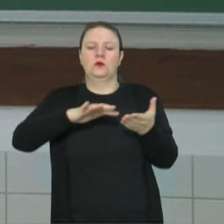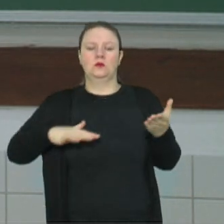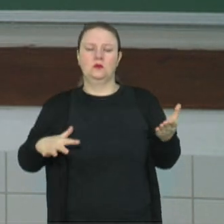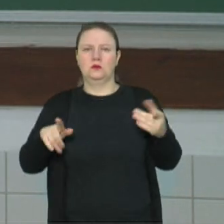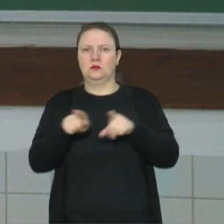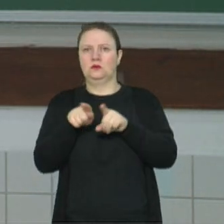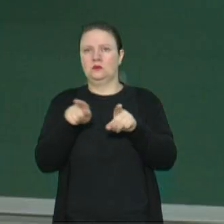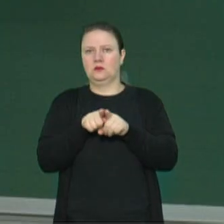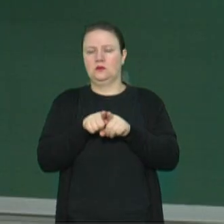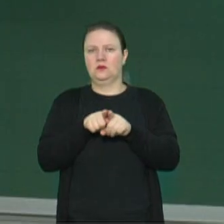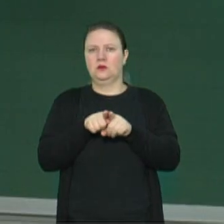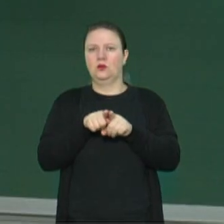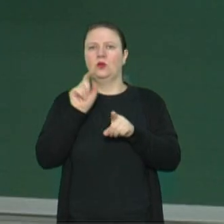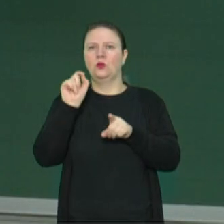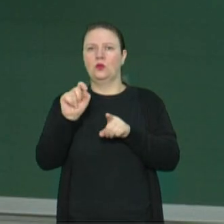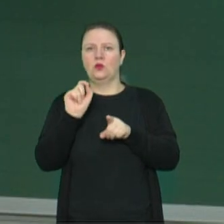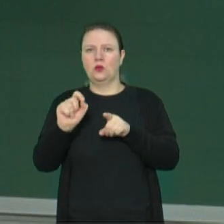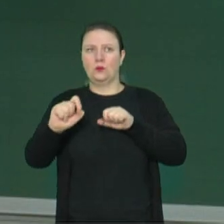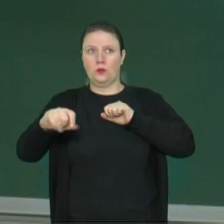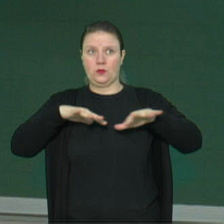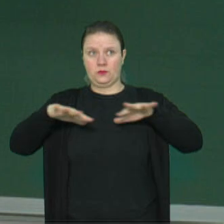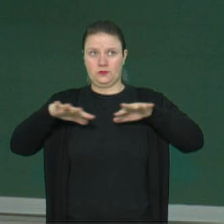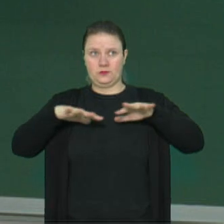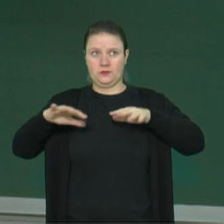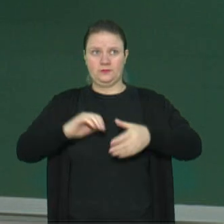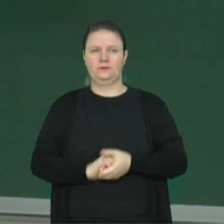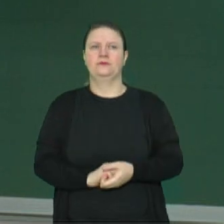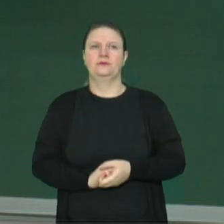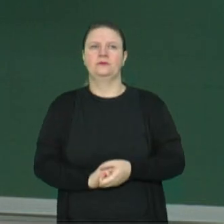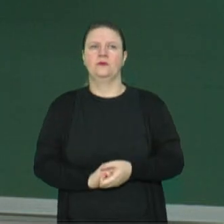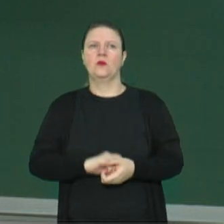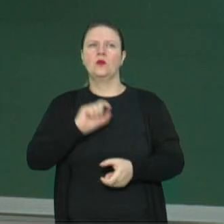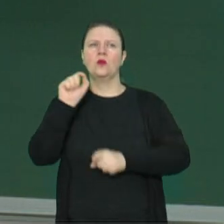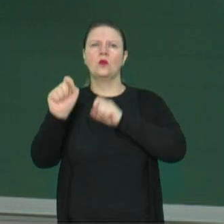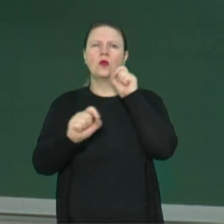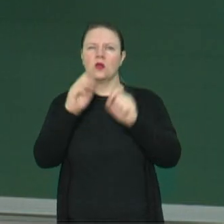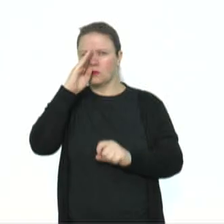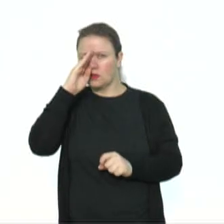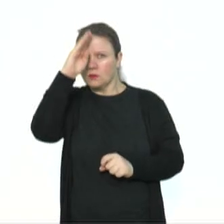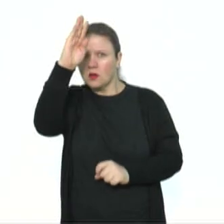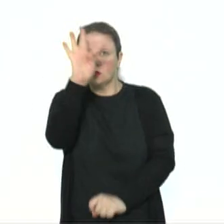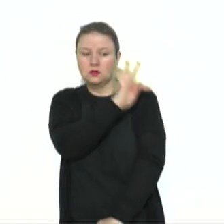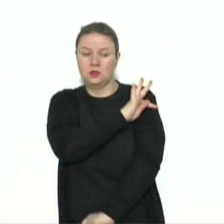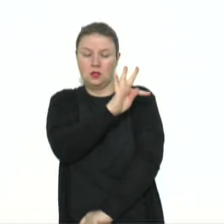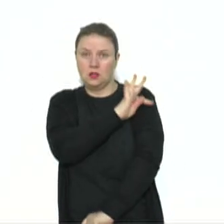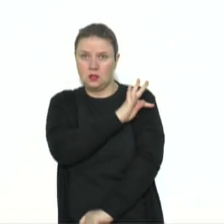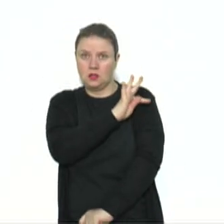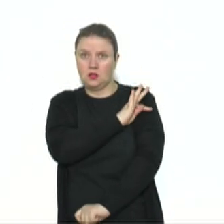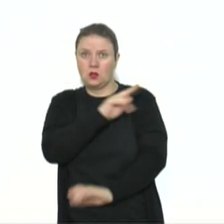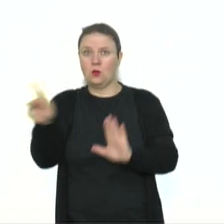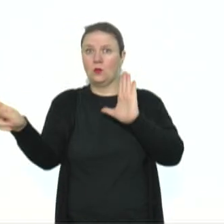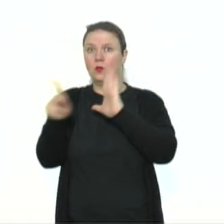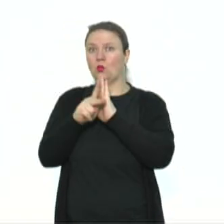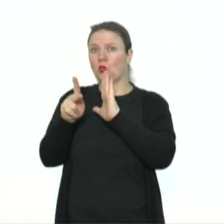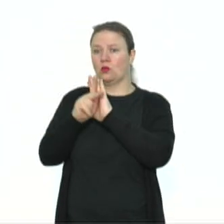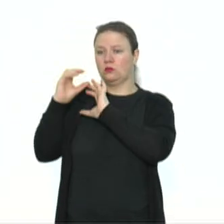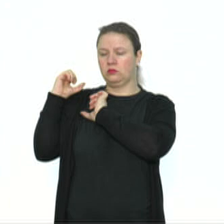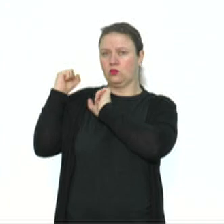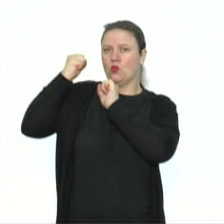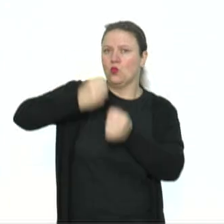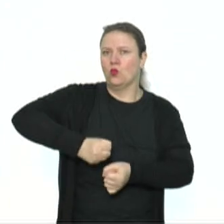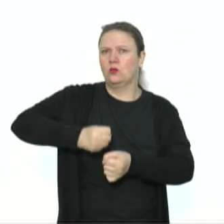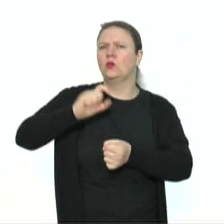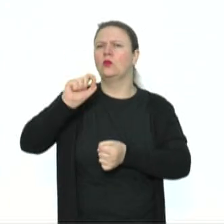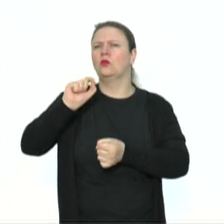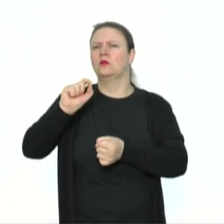respeito provavelmente a os movimentos. Então fala o quê? Quais as principais técnicas do jiu-jitsu? Então